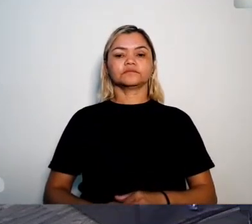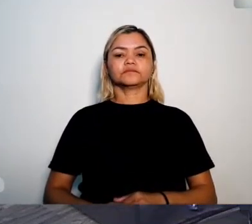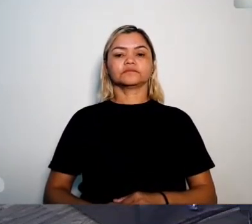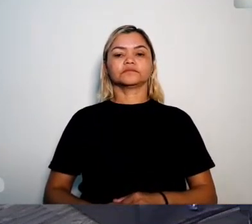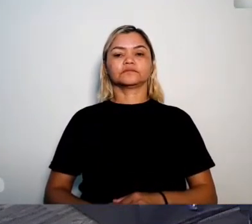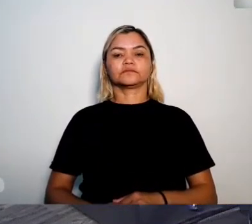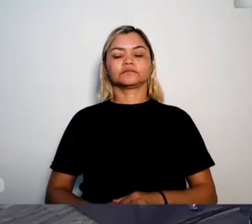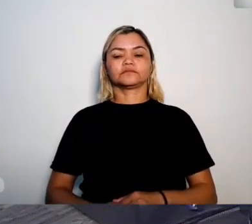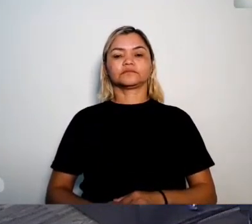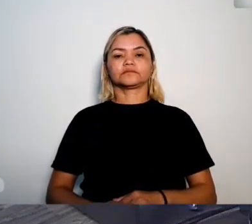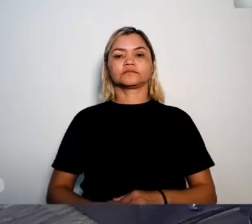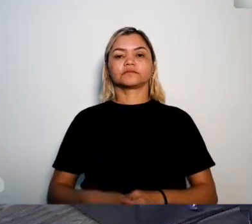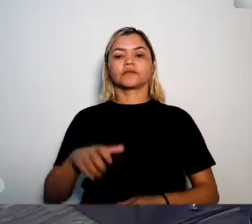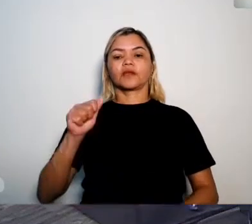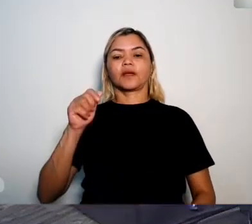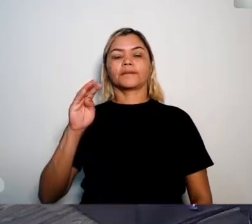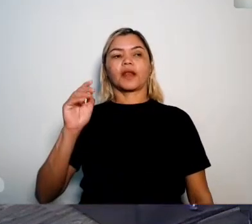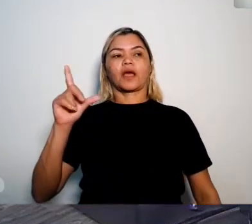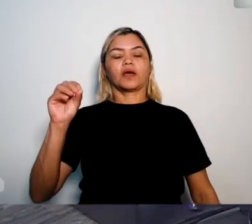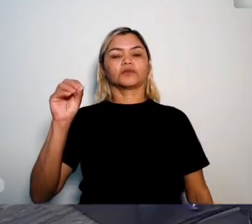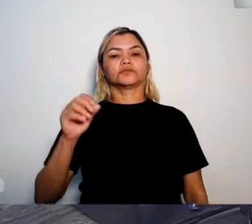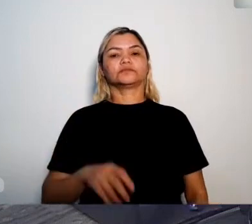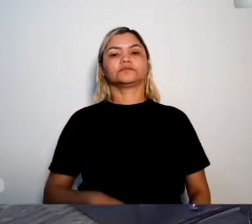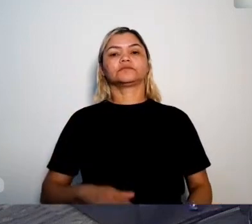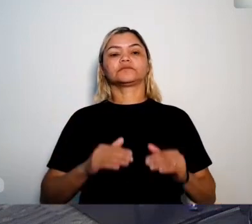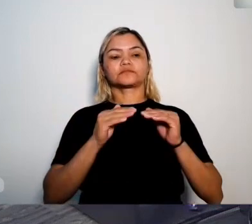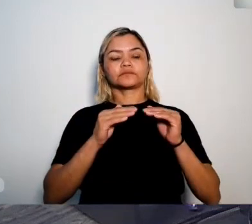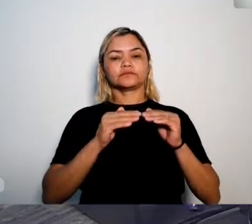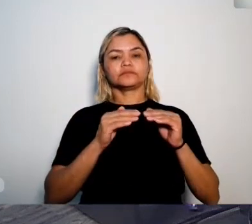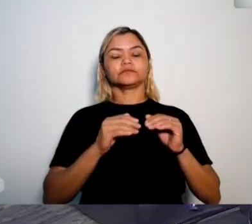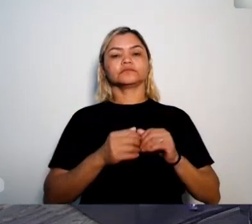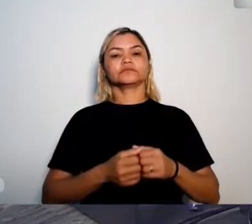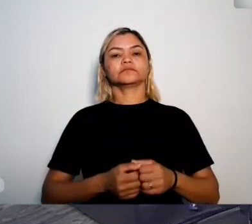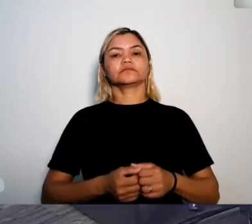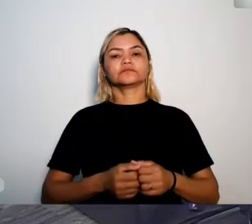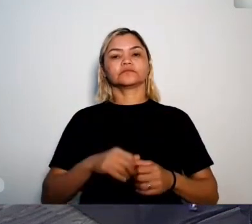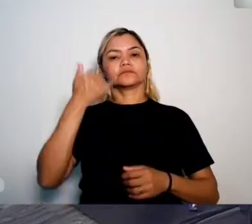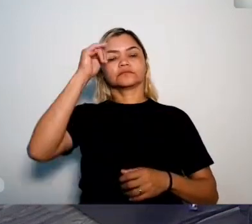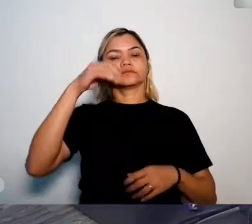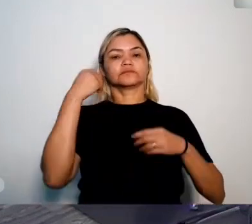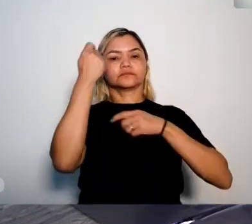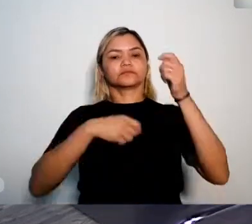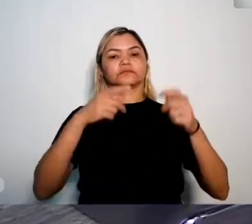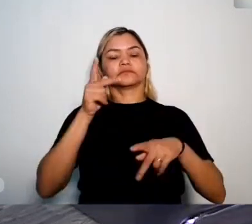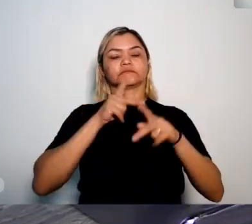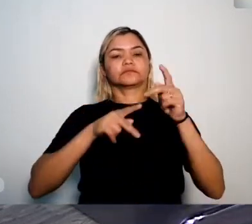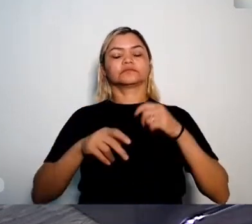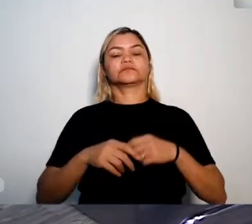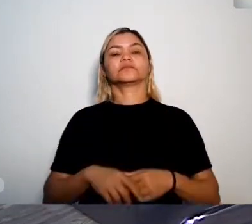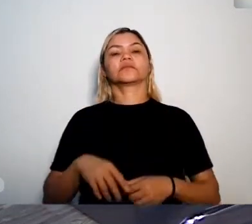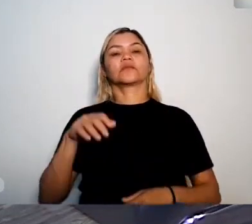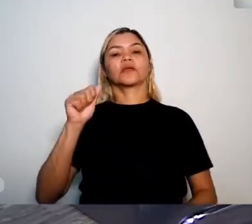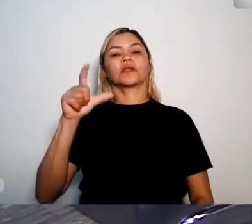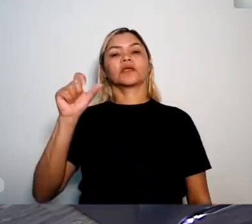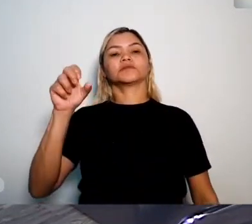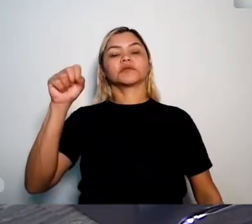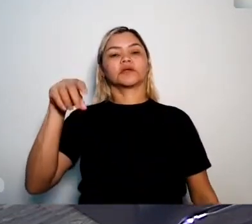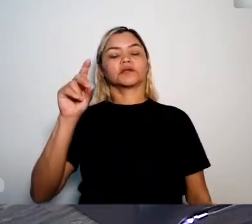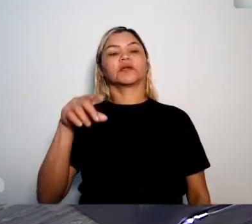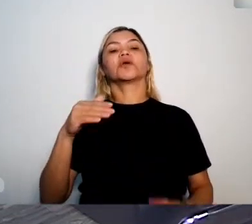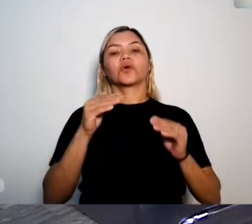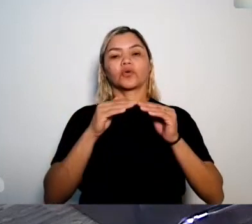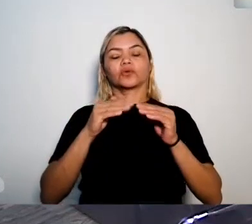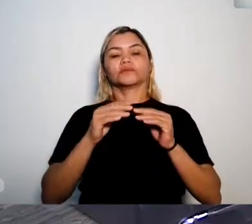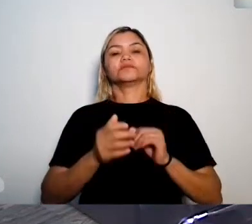Vereadora Belardo. A favor, para não iludir a população. Vereadora Alessandra. Favorável. Vereador Carlos